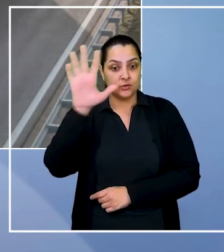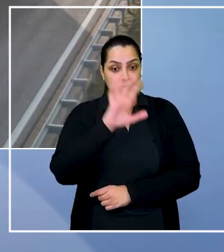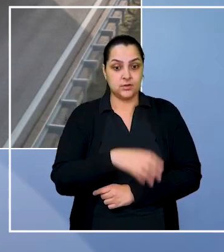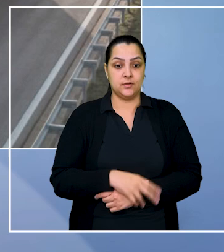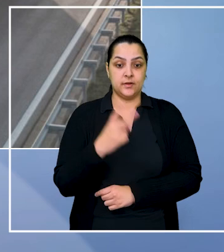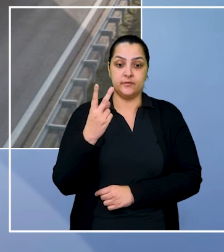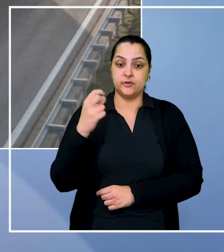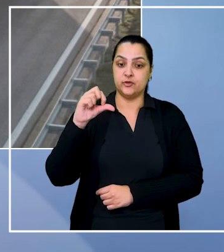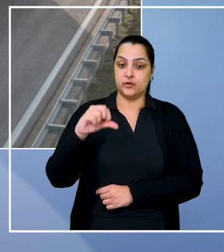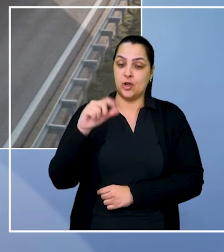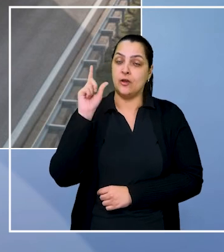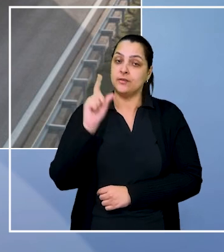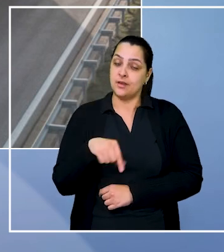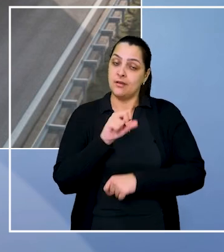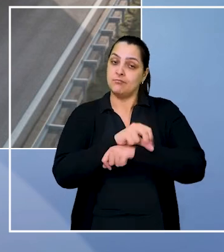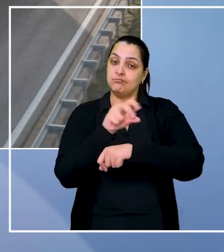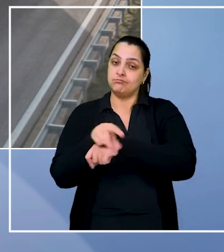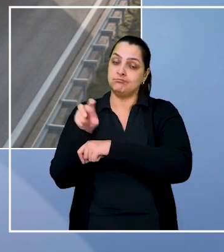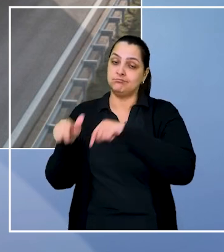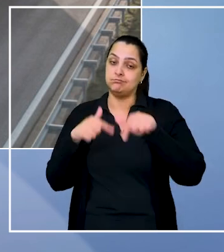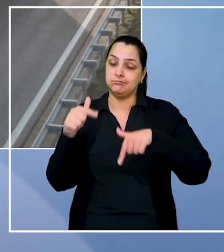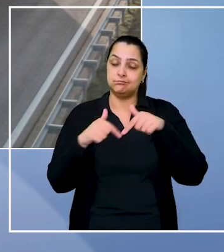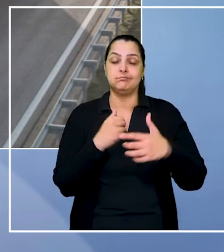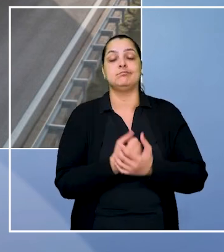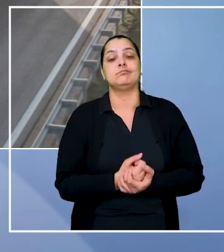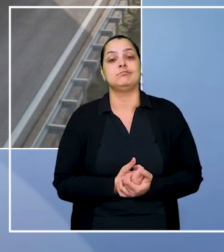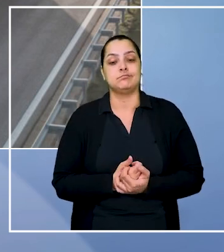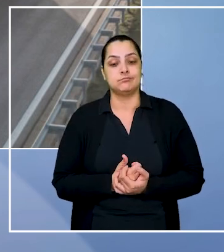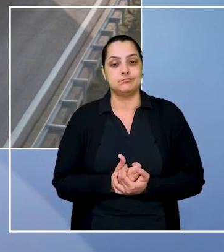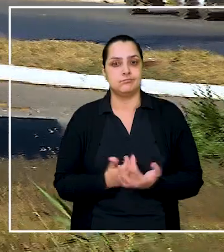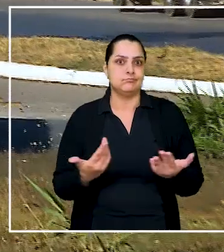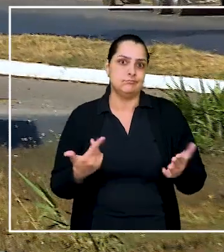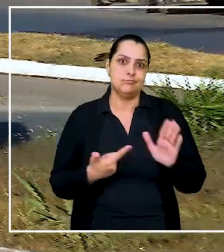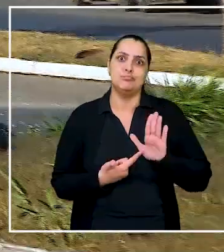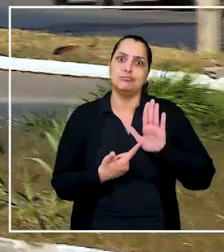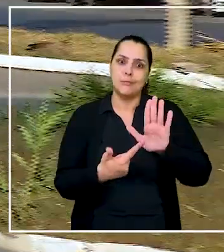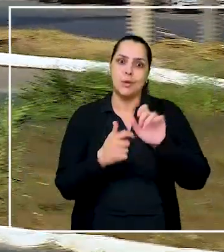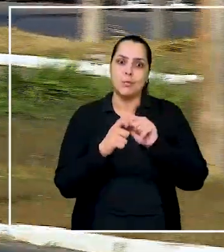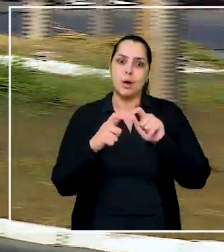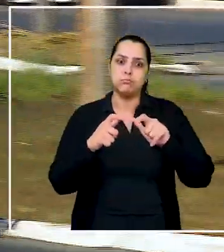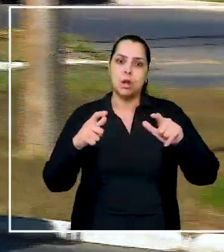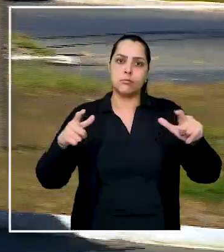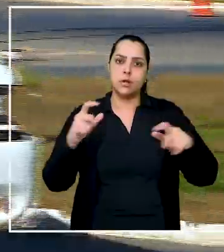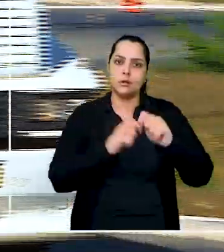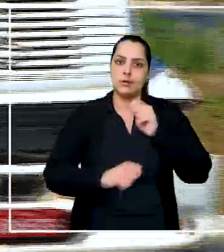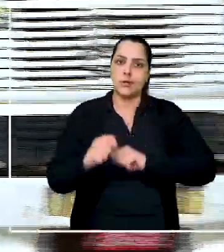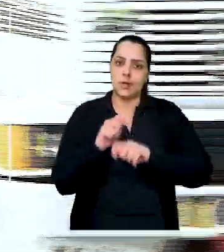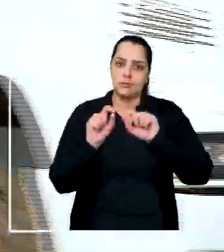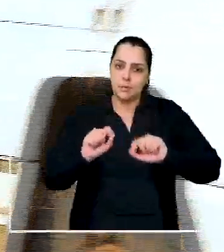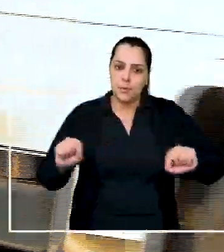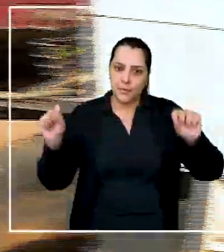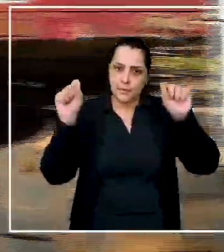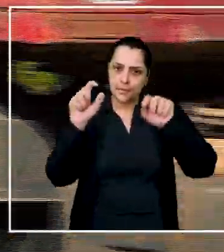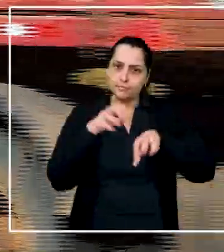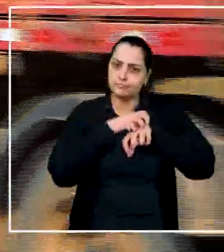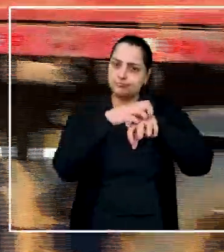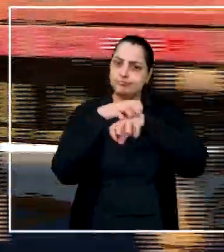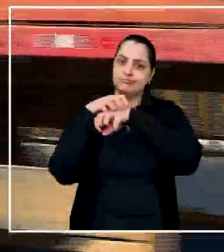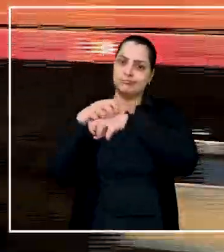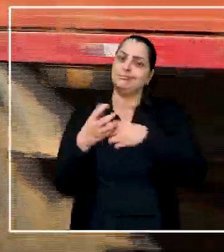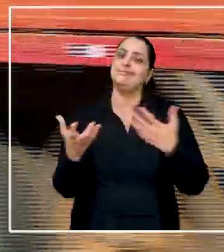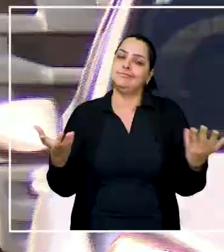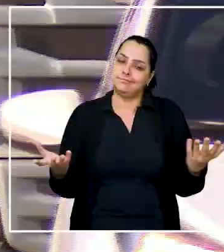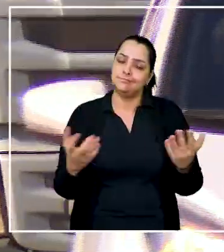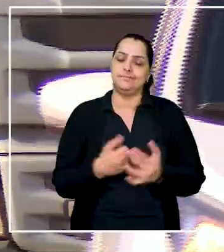PIB nacional e 29% da geração de empregos. É evidente a expansão econômica ofertada pelo